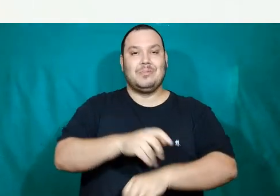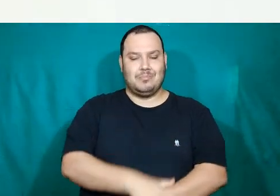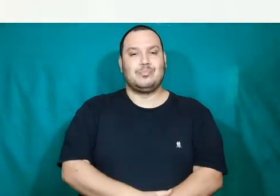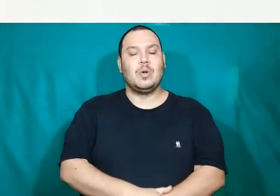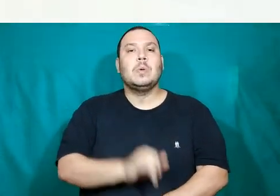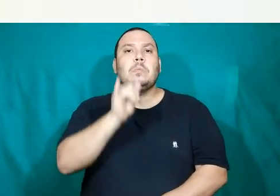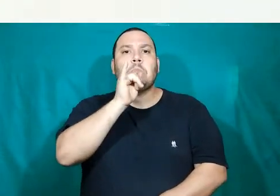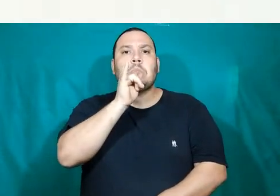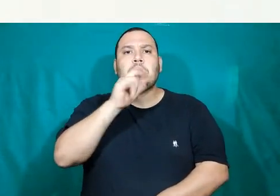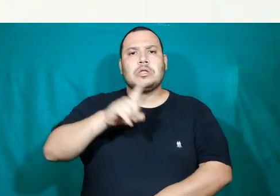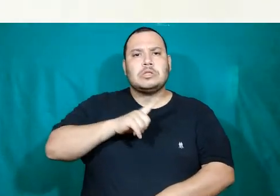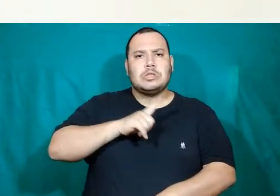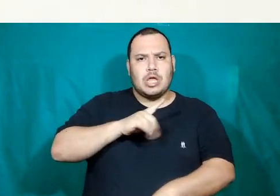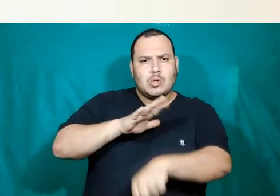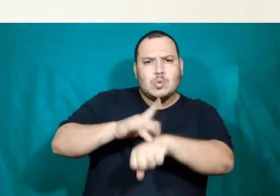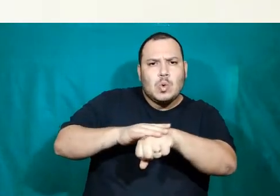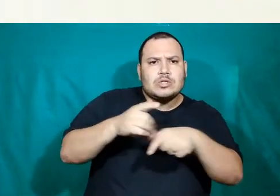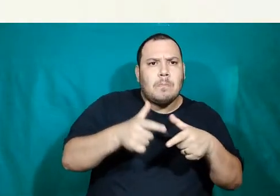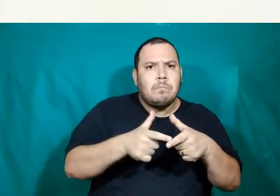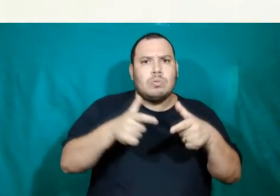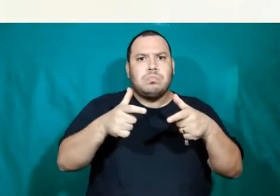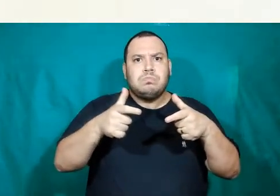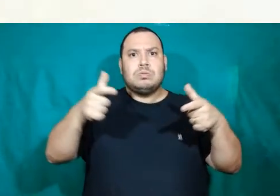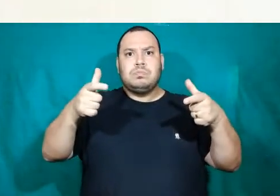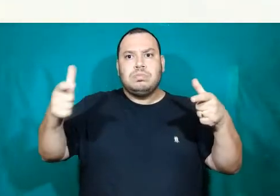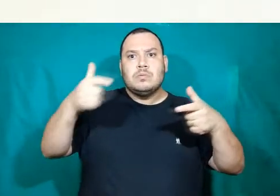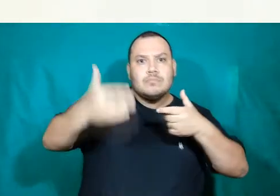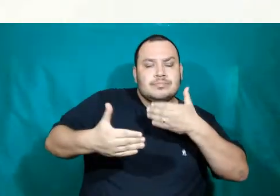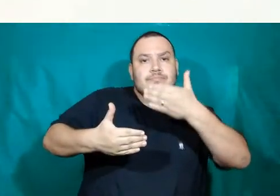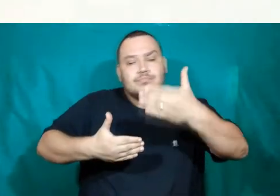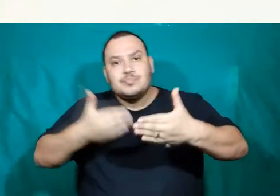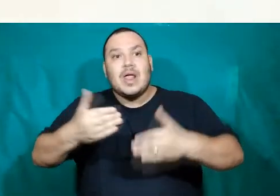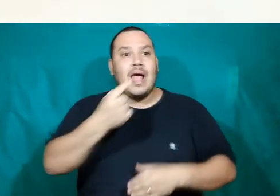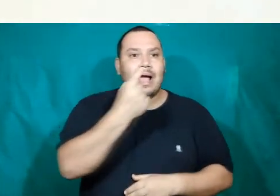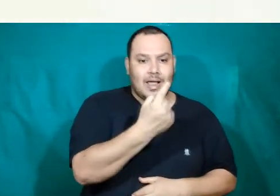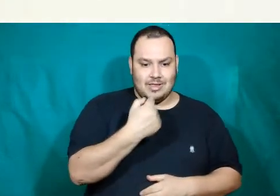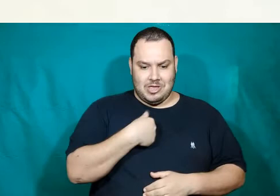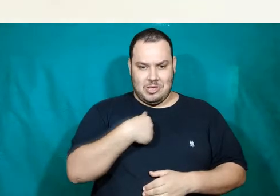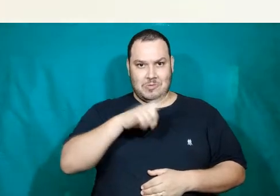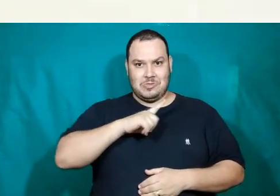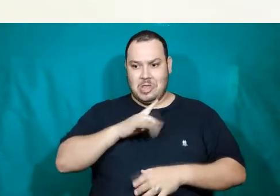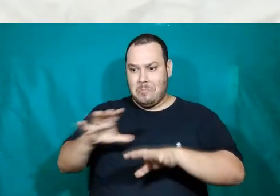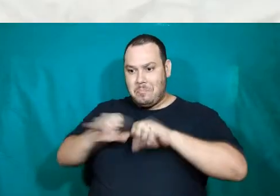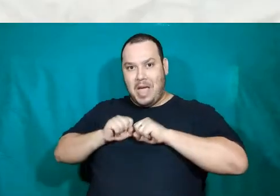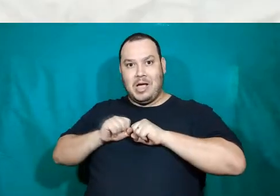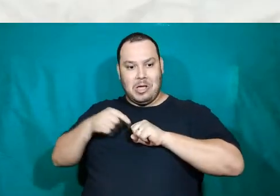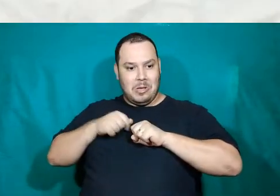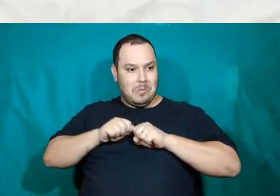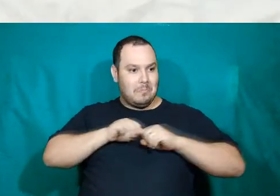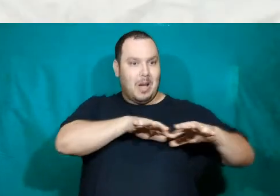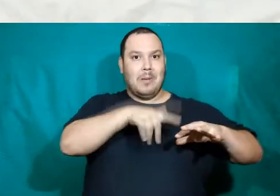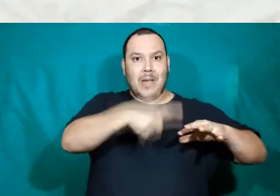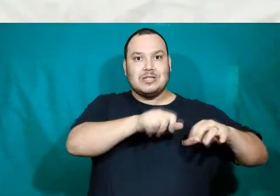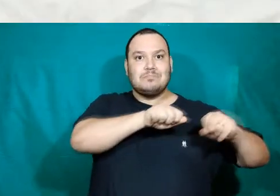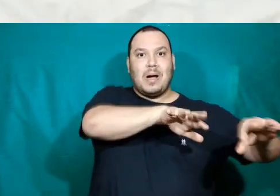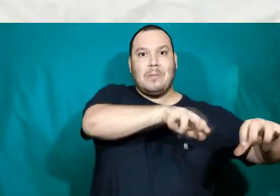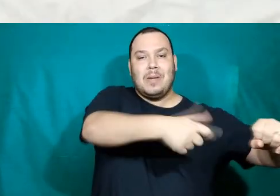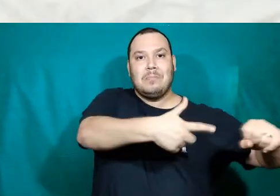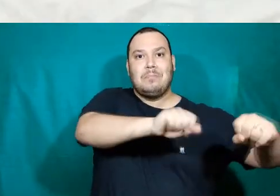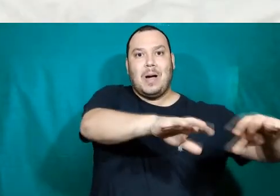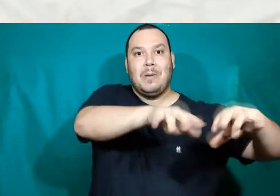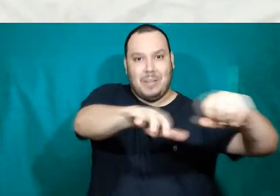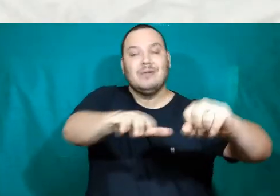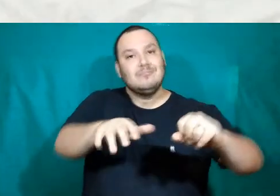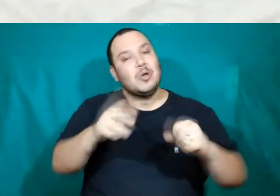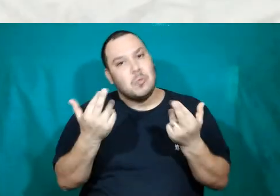cada infectado é capaz de infectar mais de uma pessoa ao mesmo tempo. Na Covid-19, estudos indicam que cada um